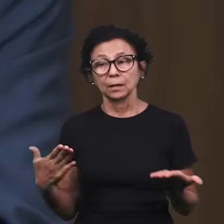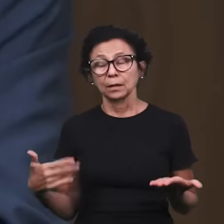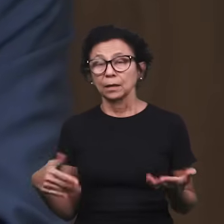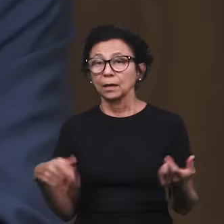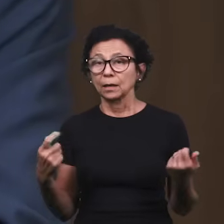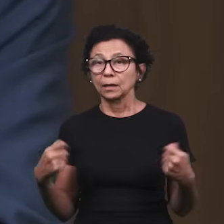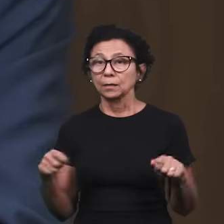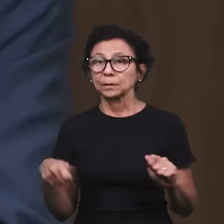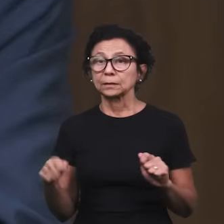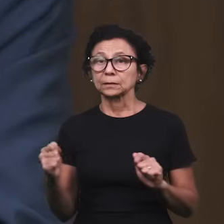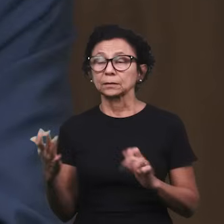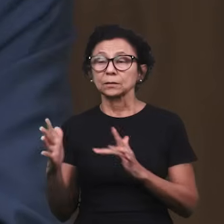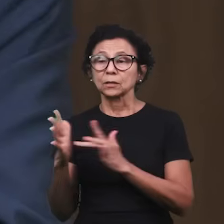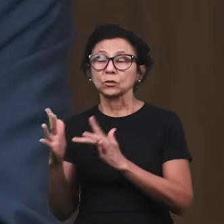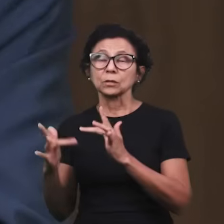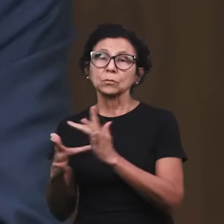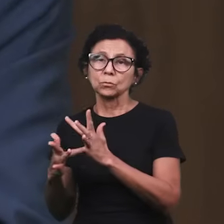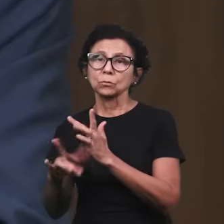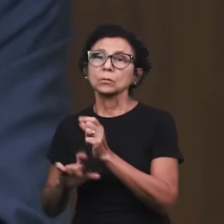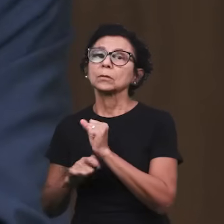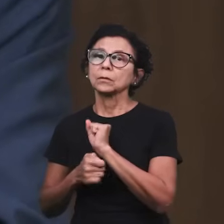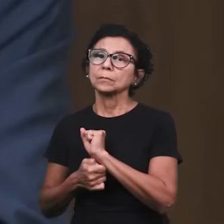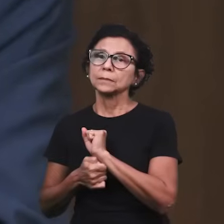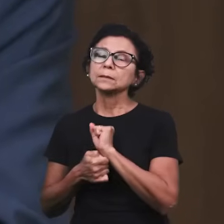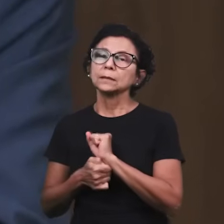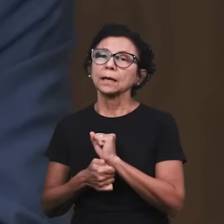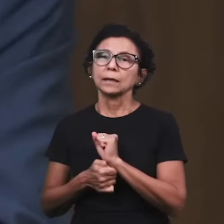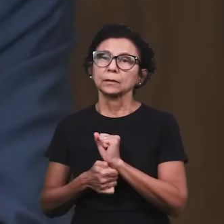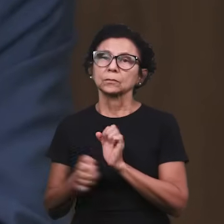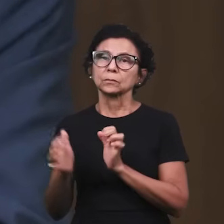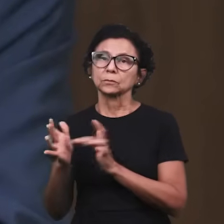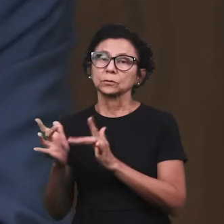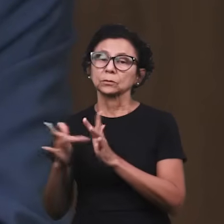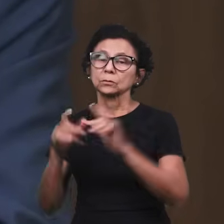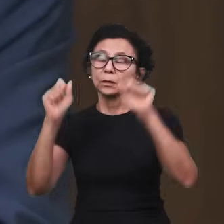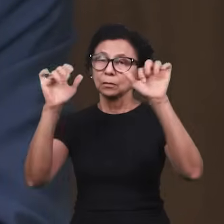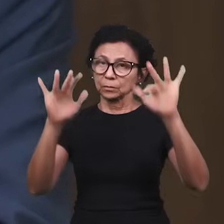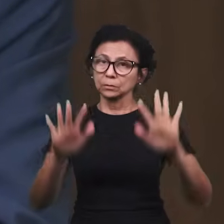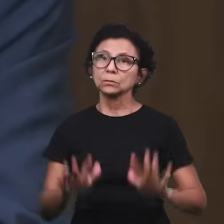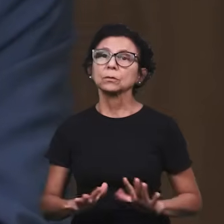O mistério do nosso casamento é a bênção do Senhor.